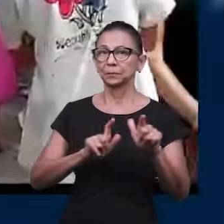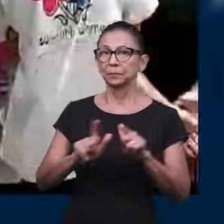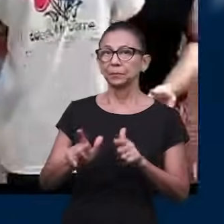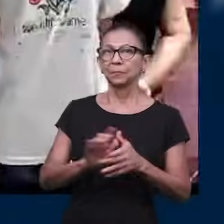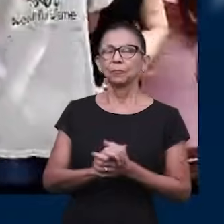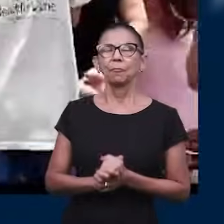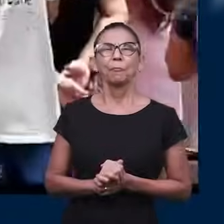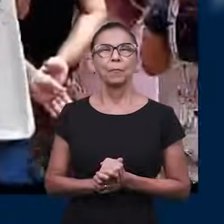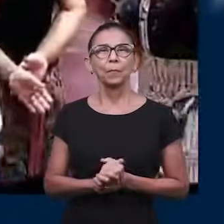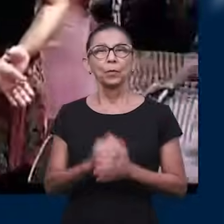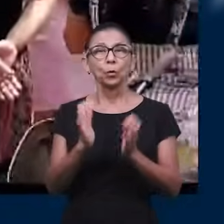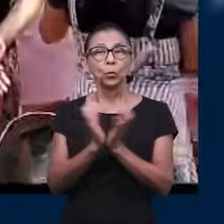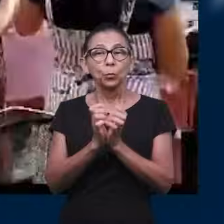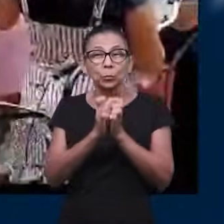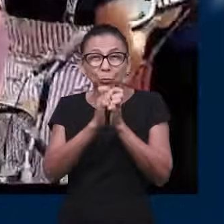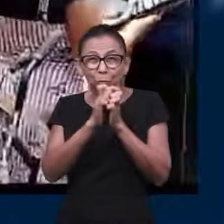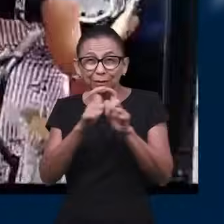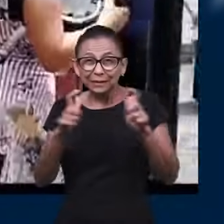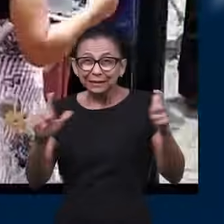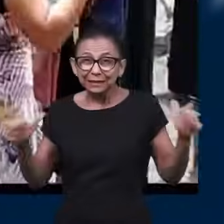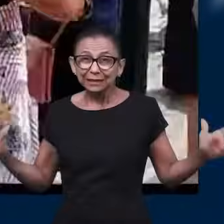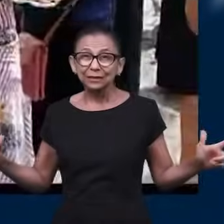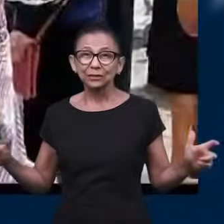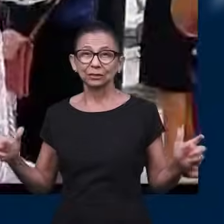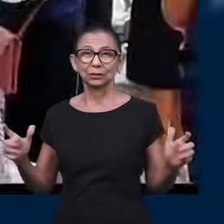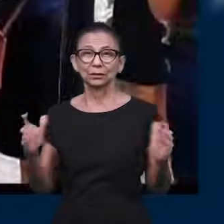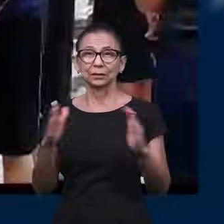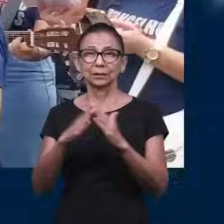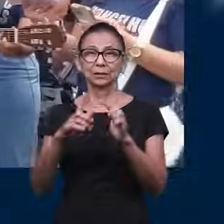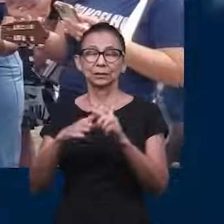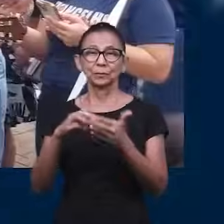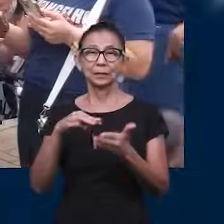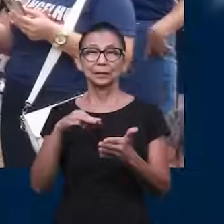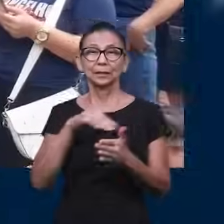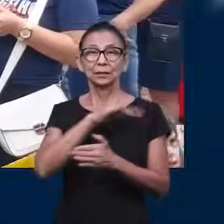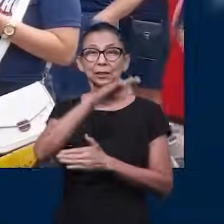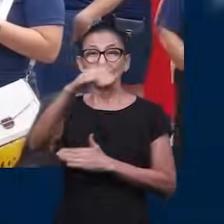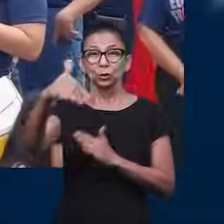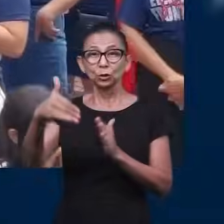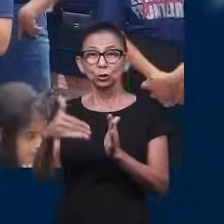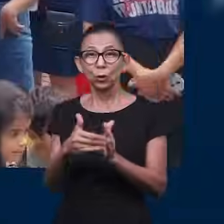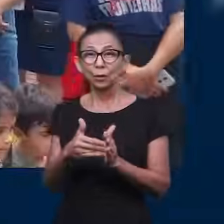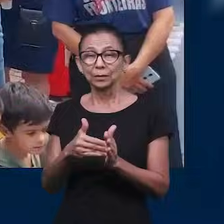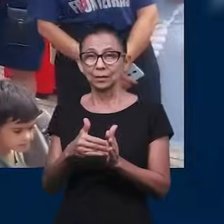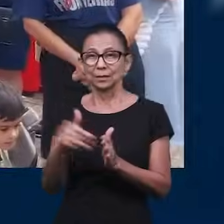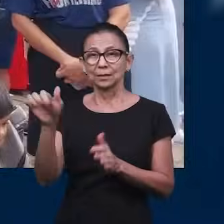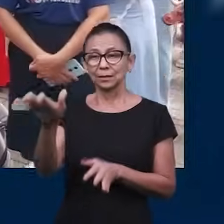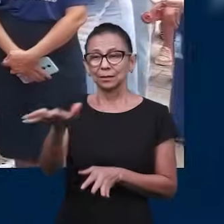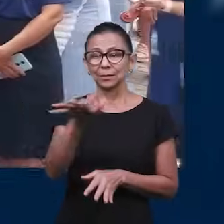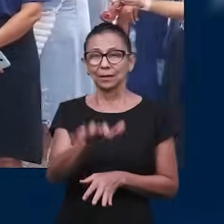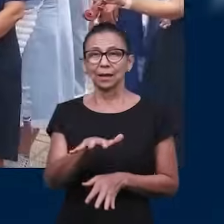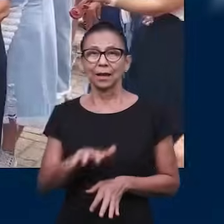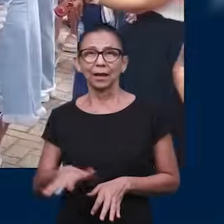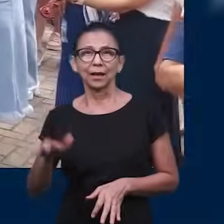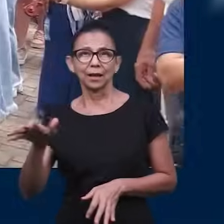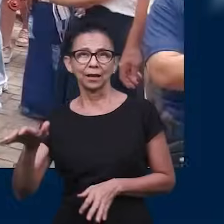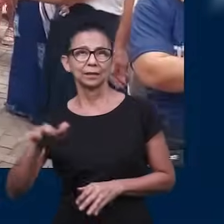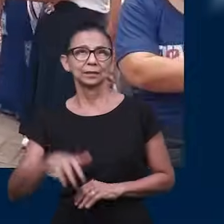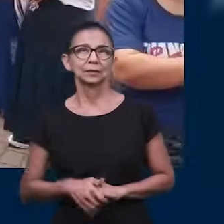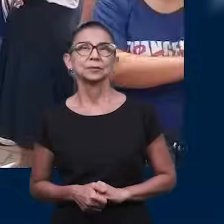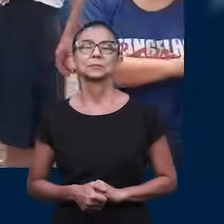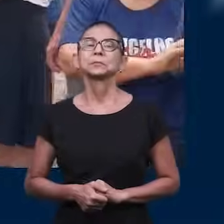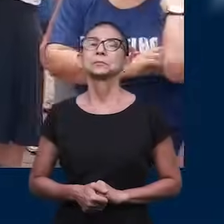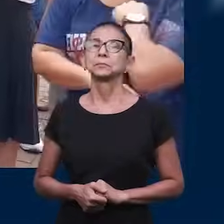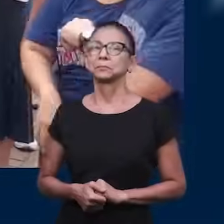trabalho envolveu centenas de irmãos de todas as igrejas da área. Diversas atividades foram realizadas durante